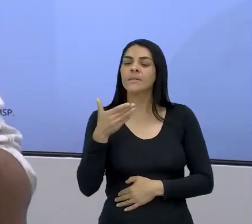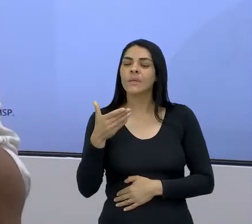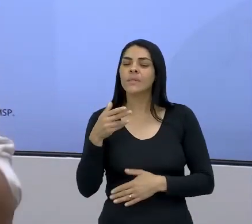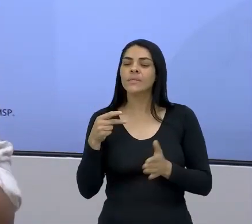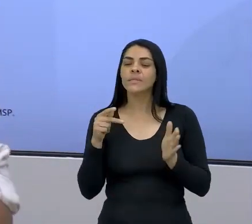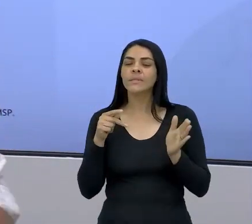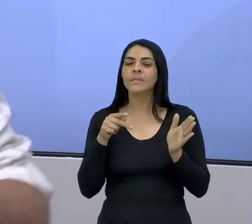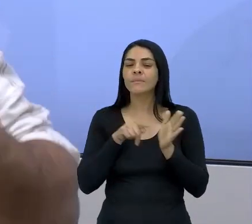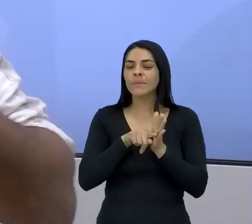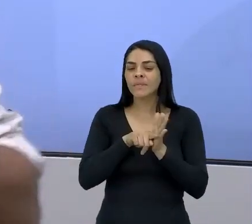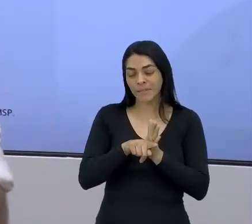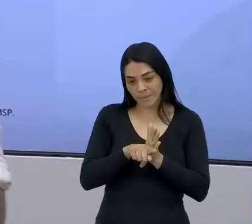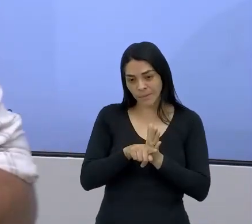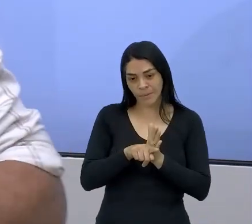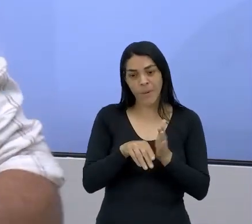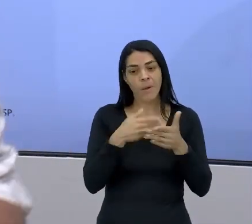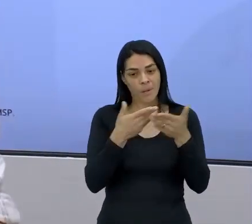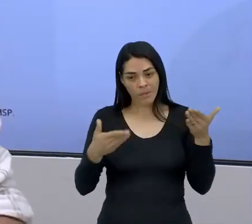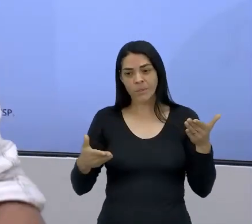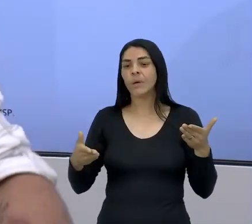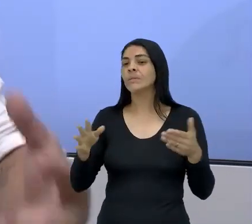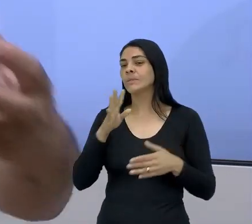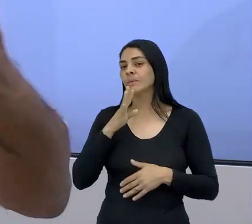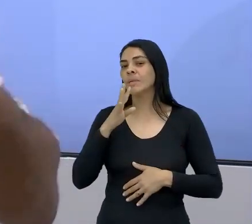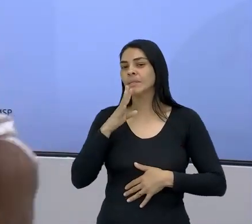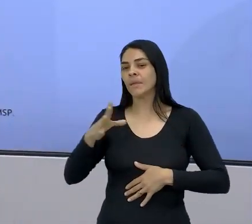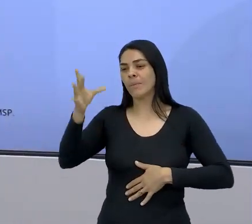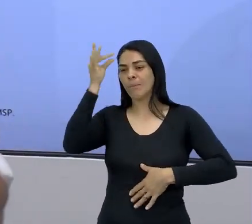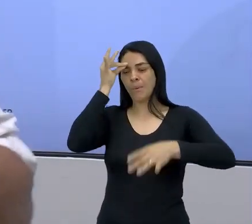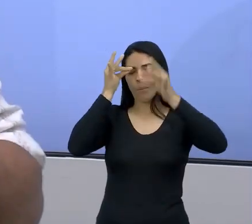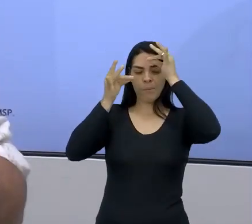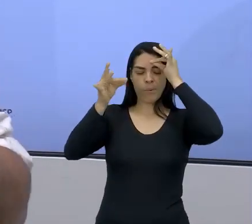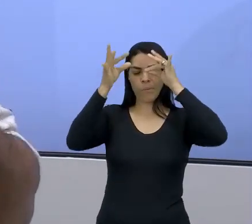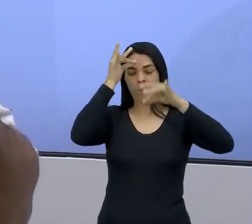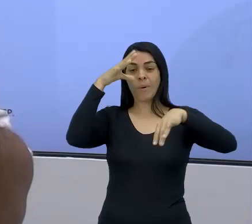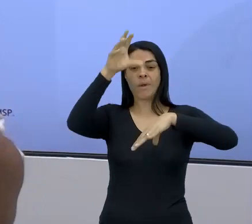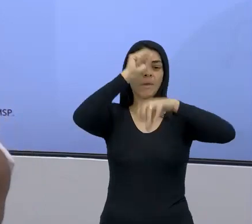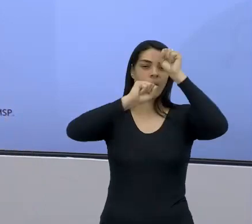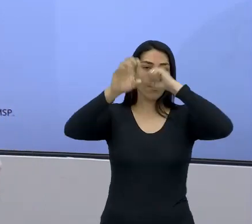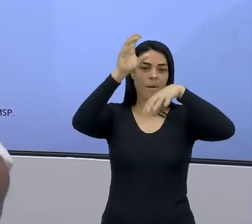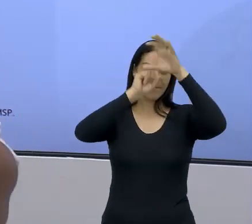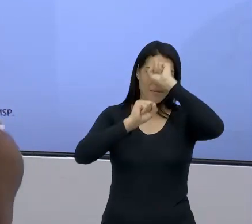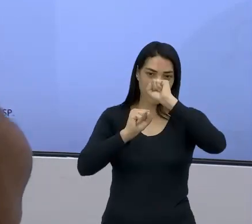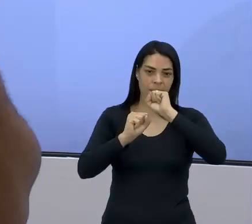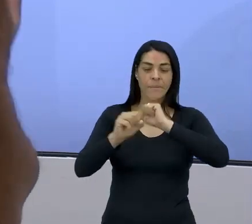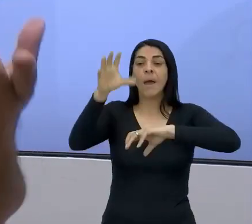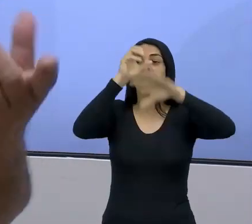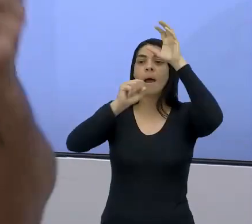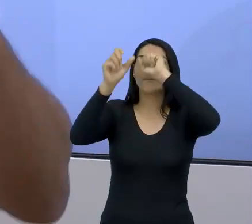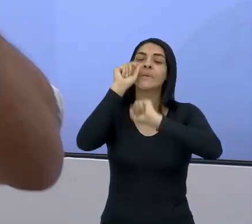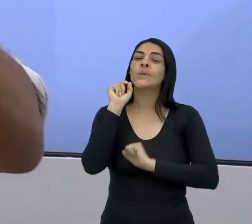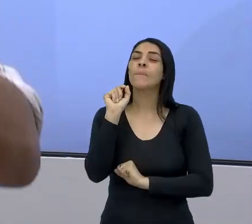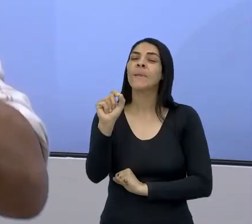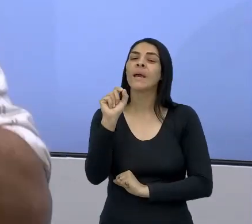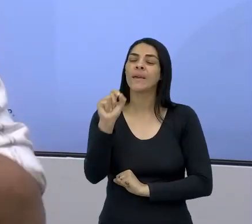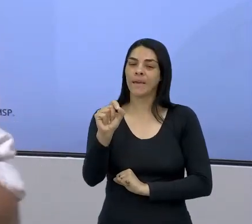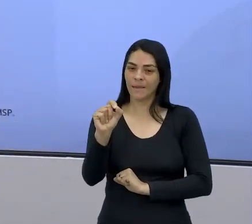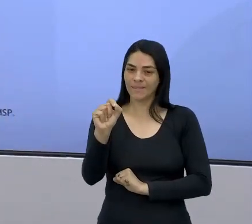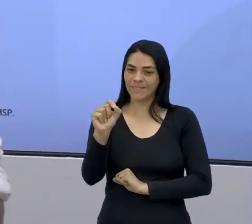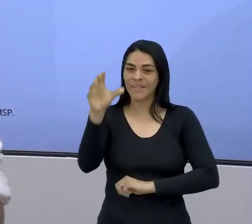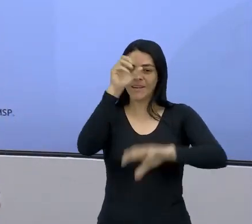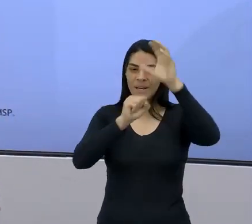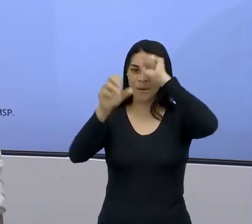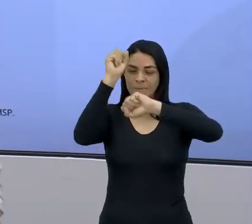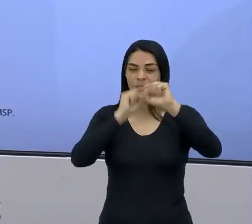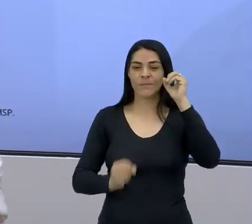gente pesquisa para conhecer, a gente pesquisa para aprender e a gente aprende para quê? Para criar. Então olha na tela aí,